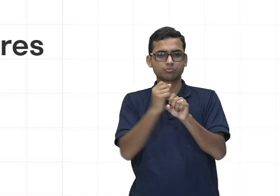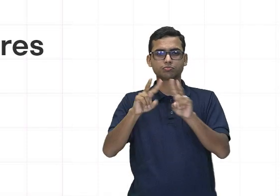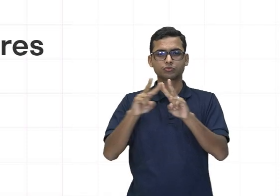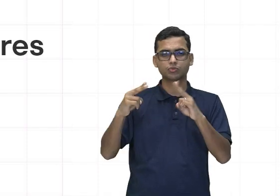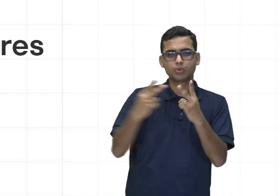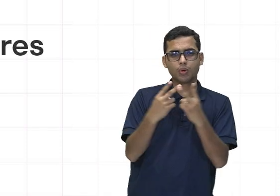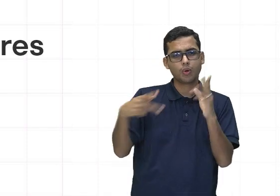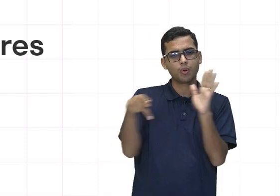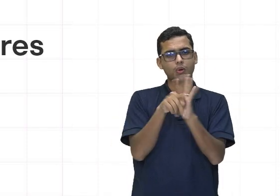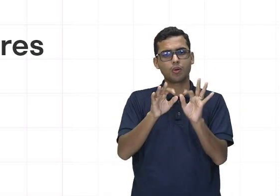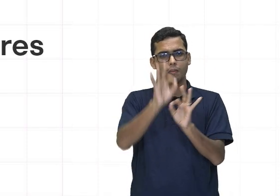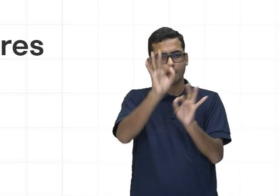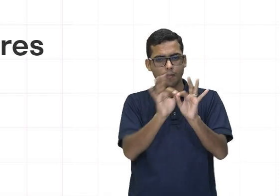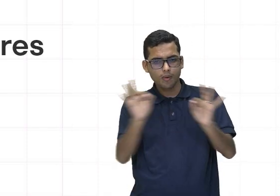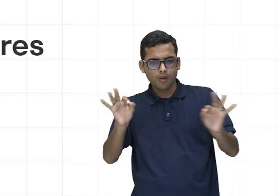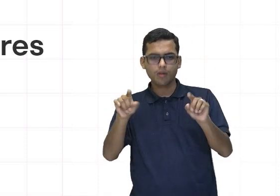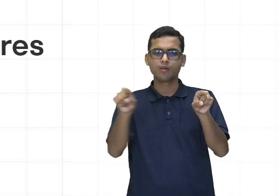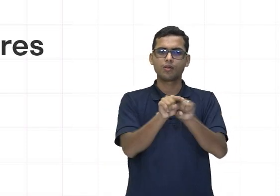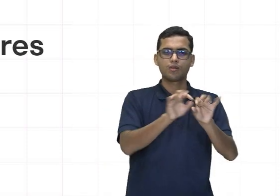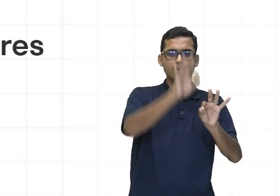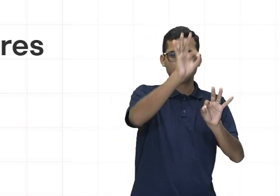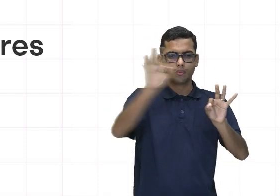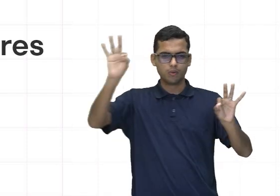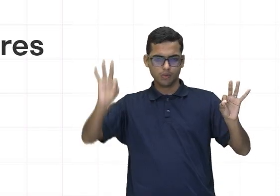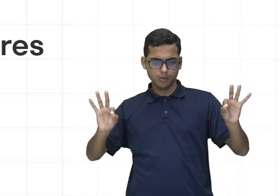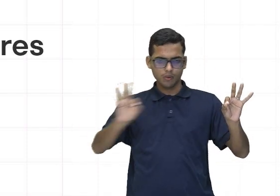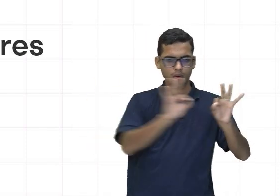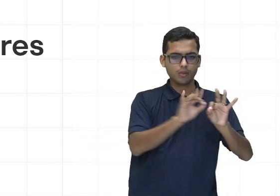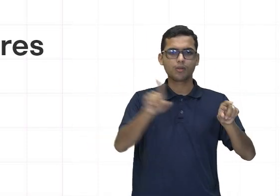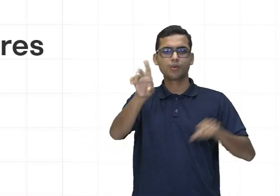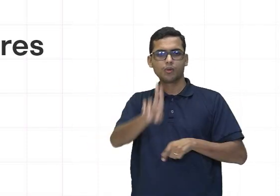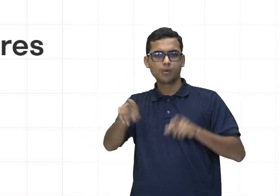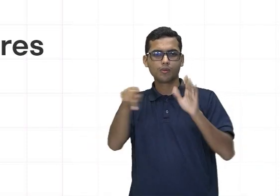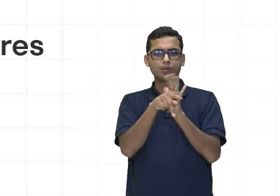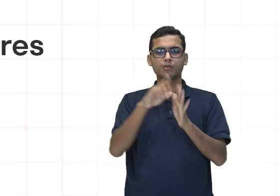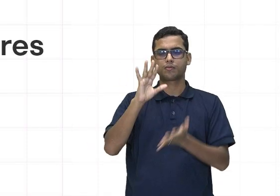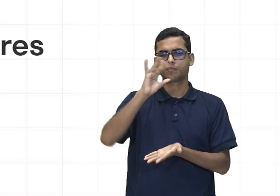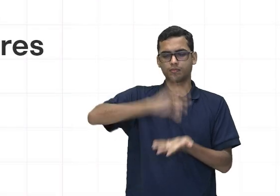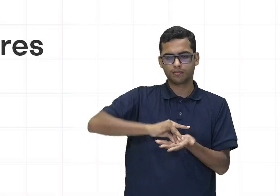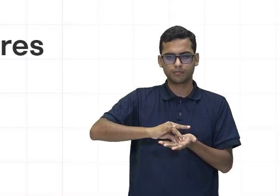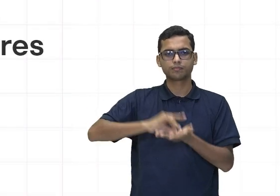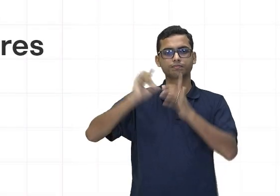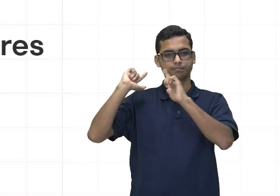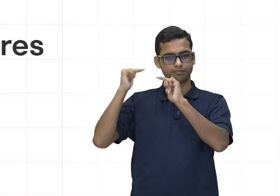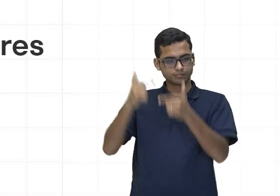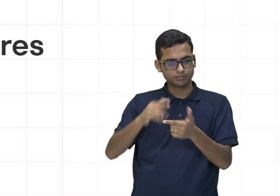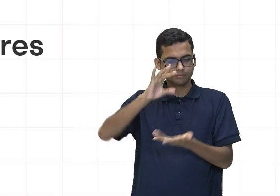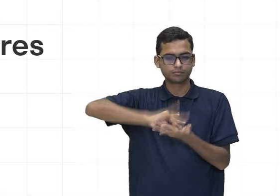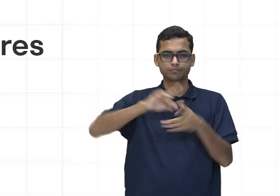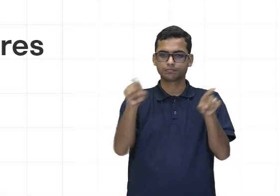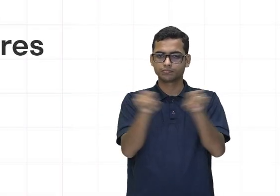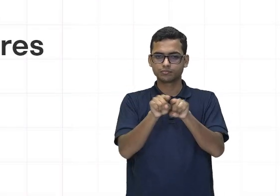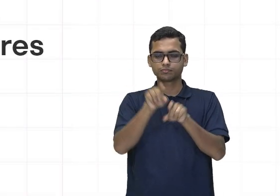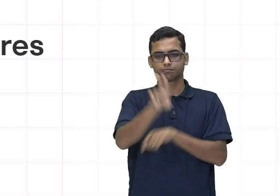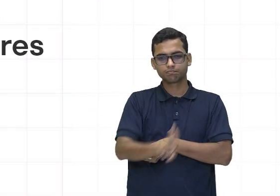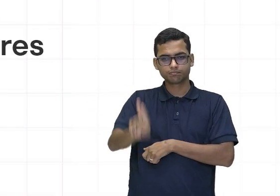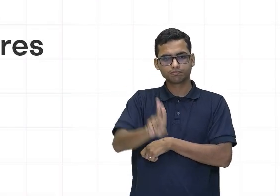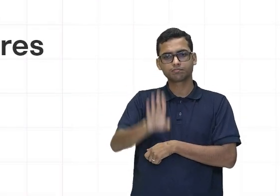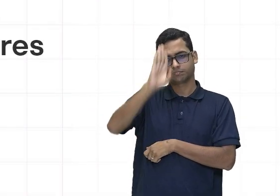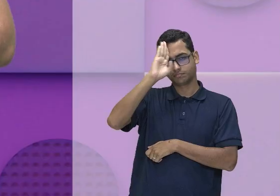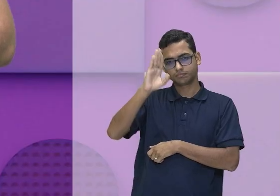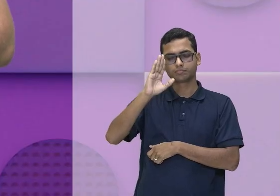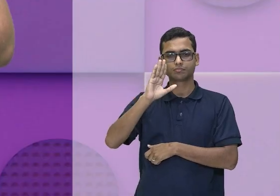problemas, cálculo de volume de blocos retangulares utilizando unidades de medidas convencionais mais